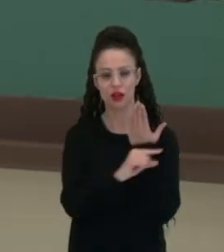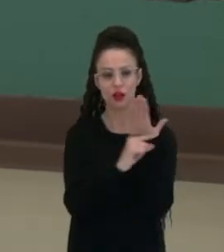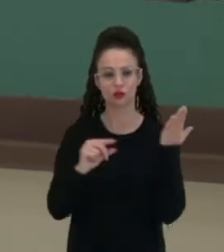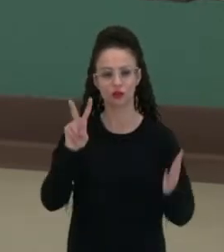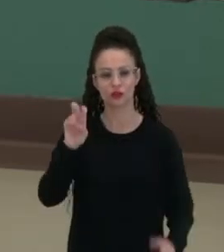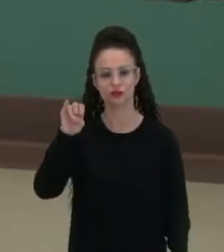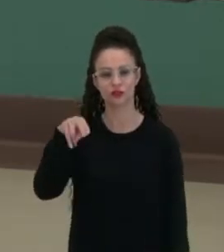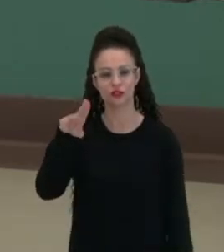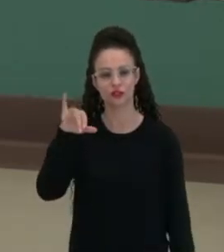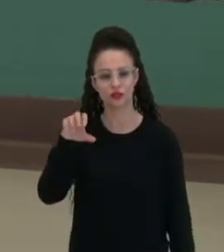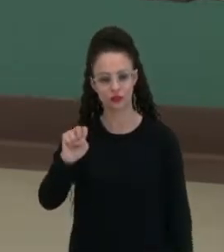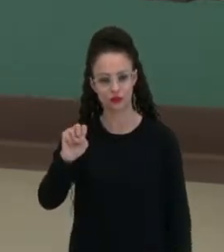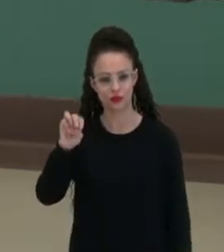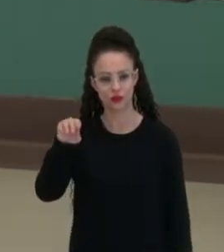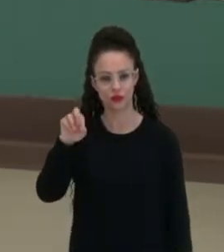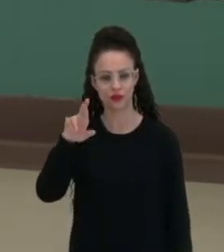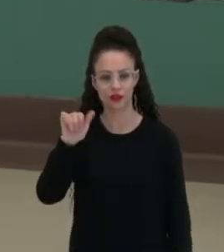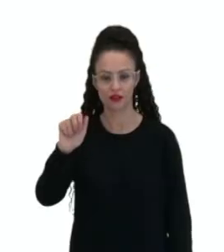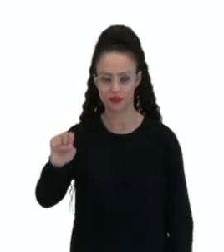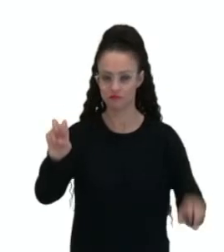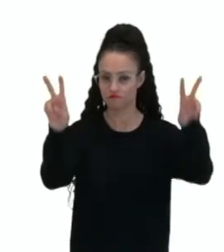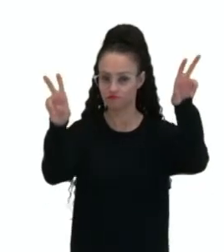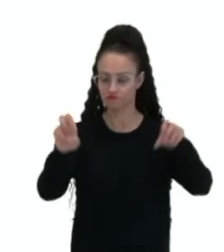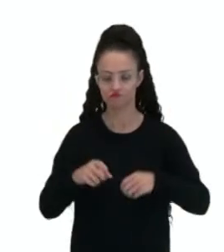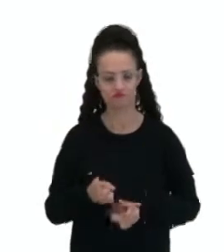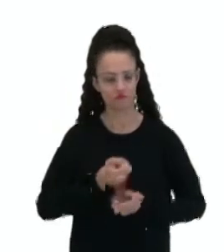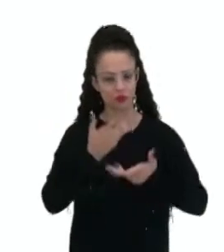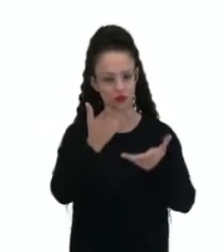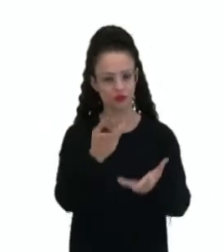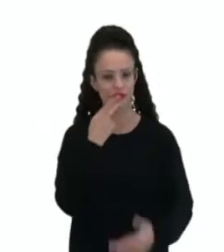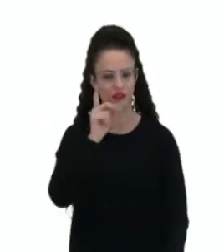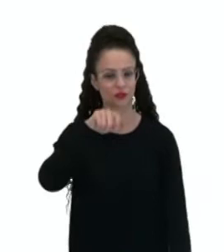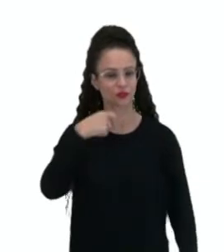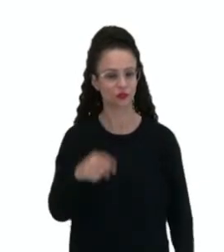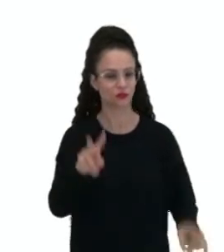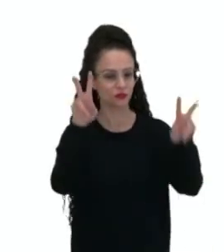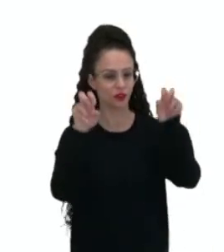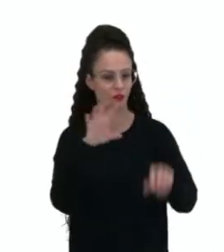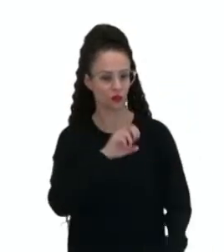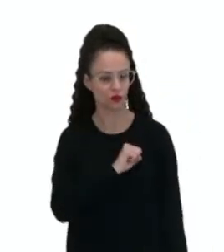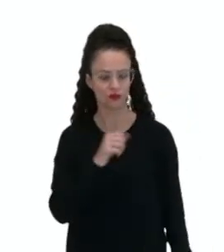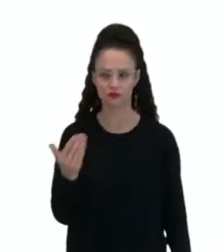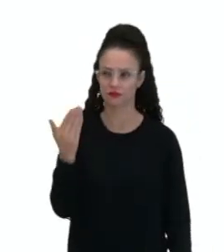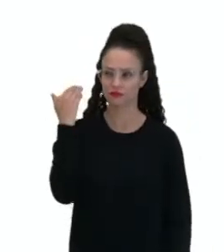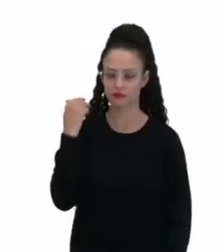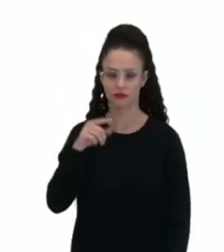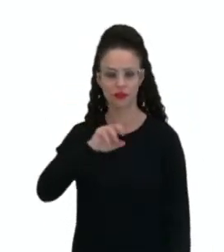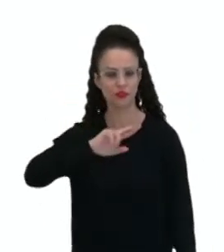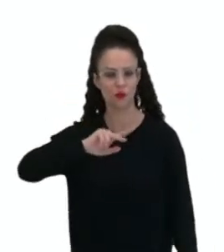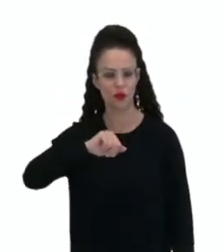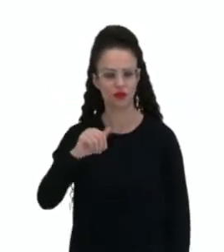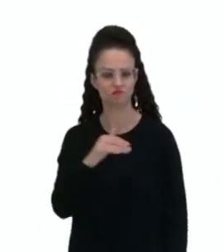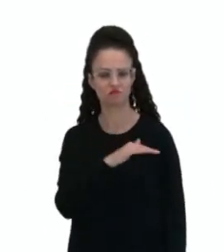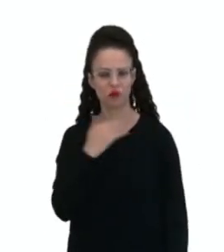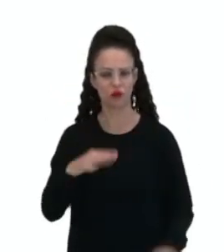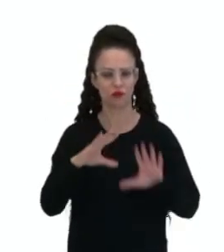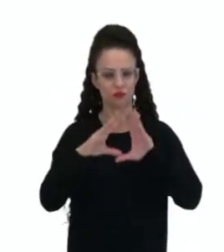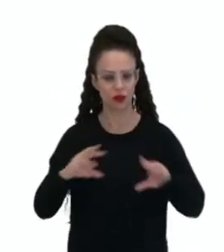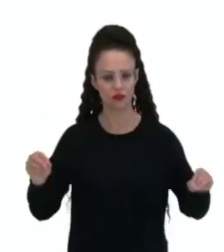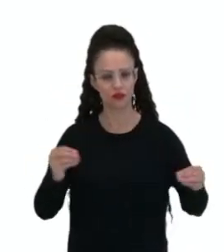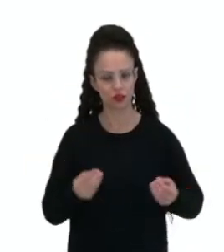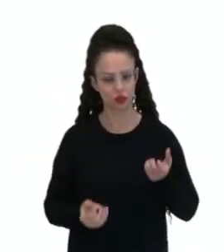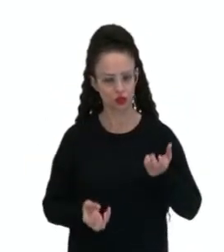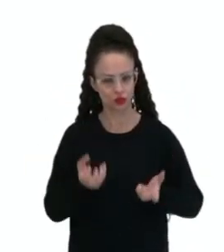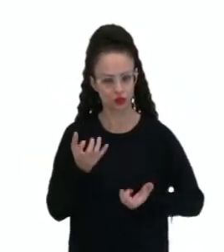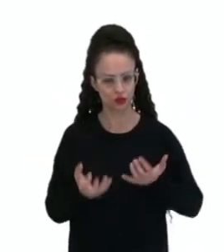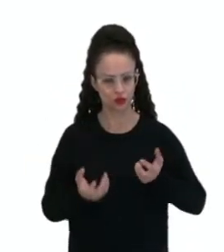Abre aspas. Que eu possa lhe dizer do amor que tive, que não seja imortal, posto que é chama,